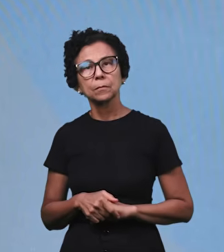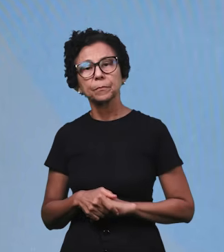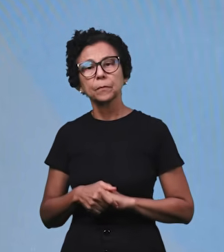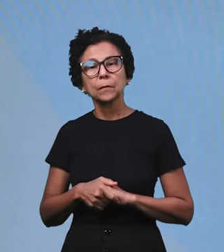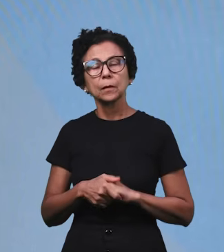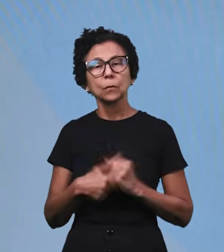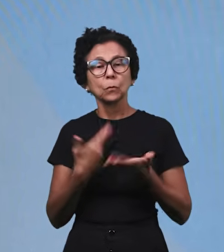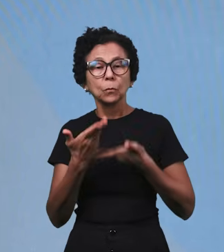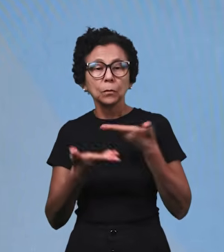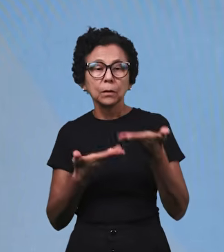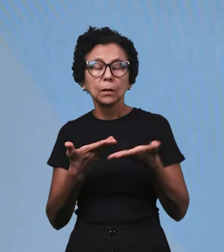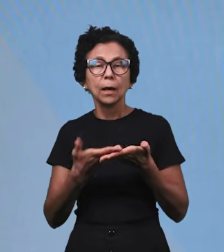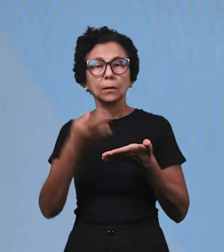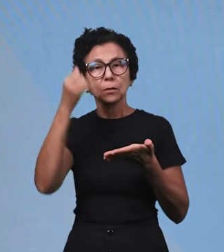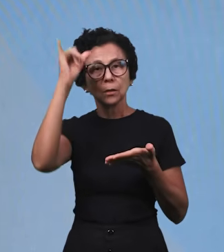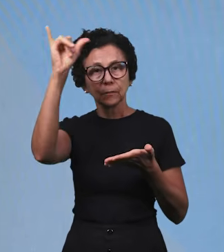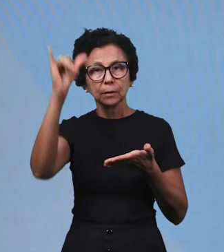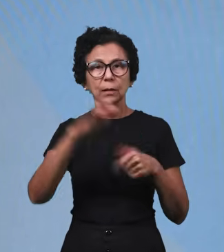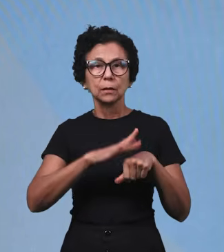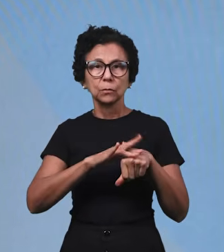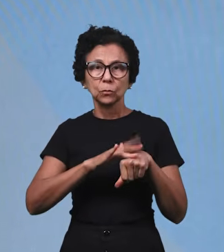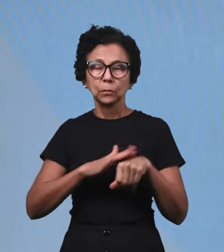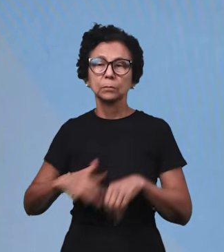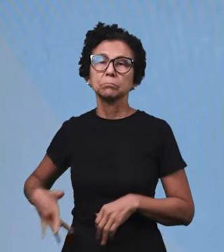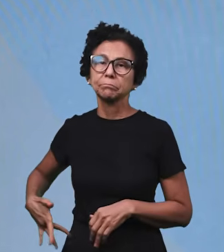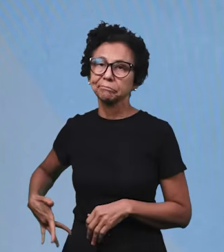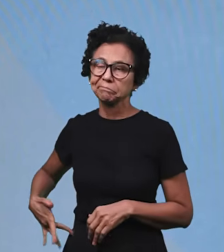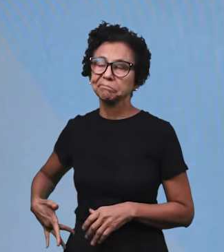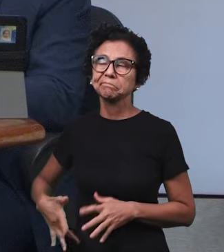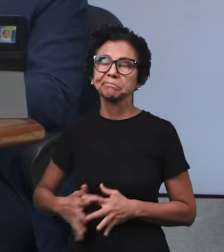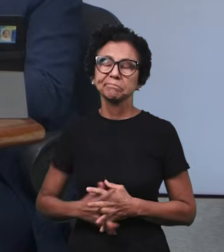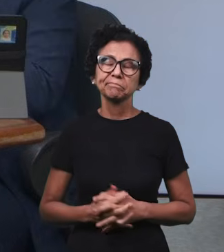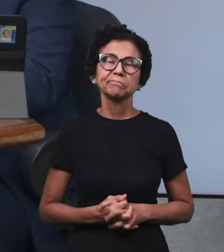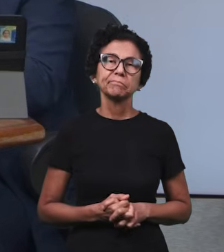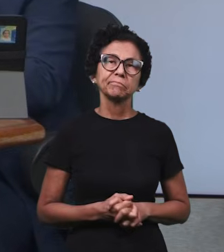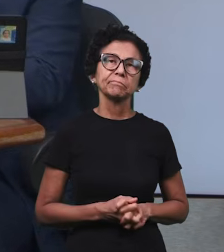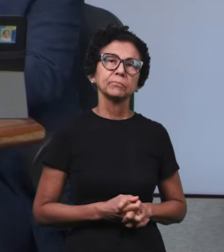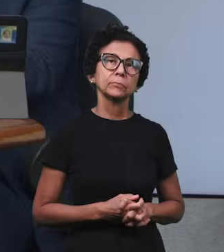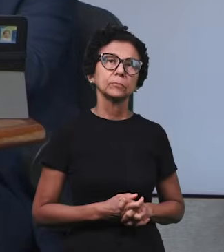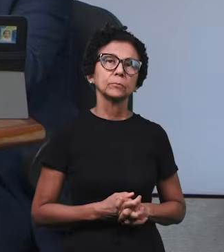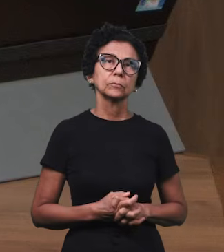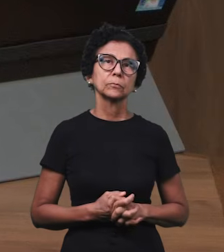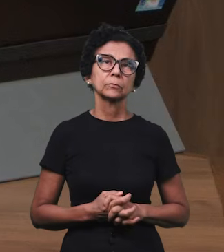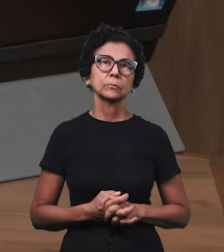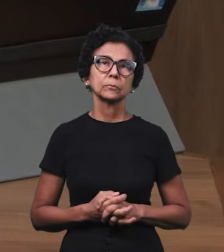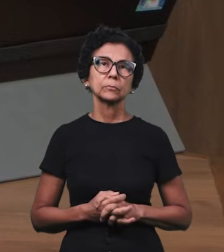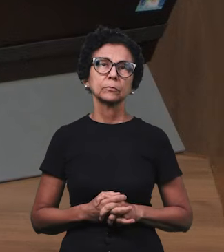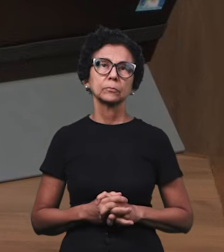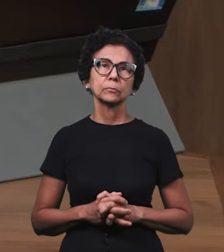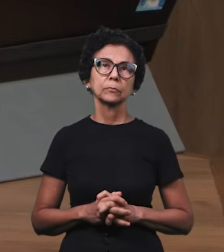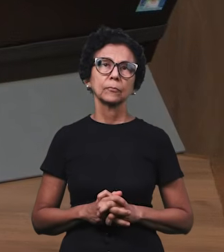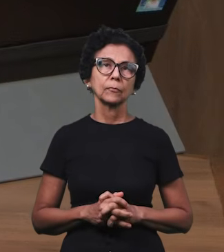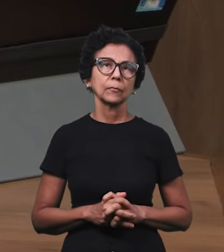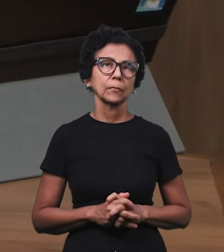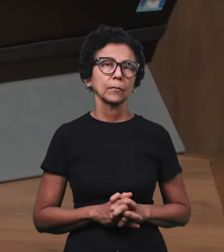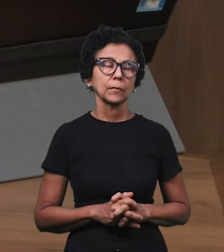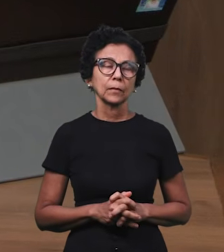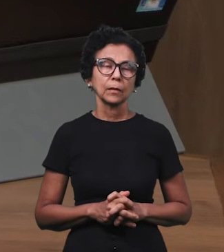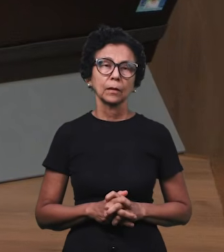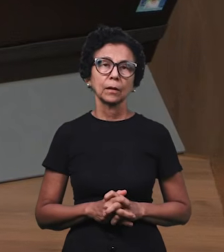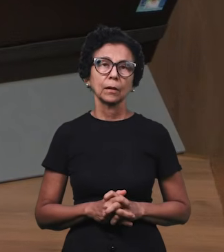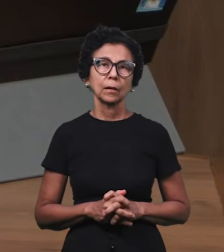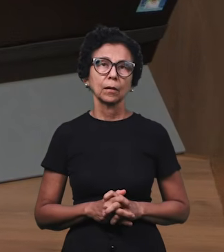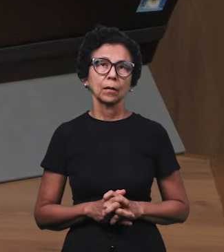né, em reduzir a progressão de doença renal crônica. Eu acho, doutora Alice, que nós estamos deixando o público um